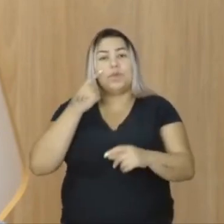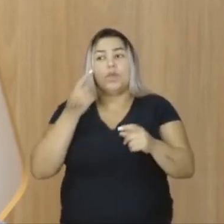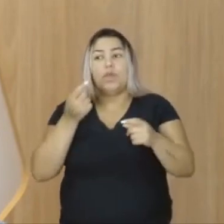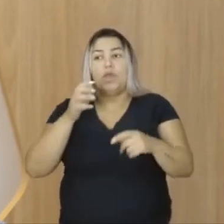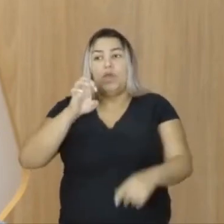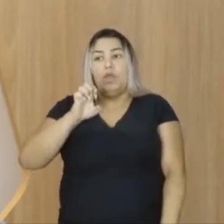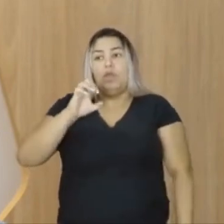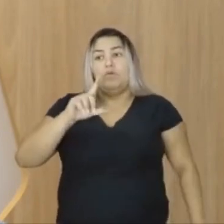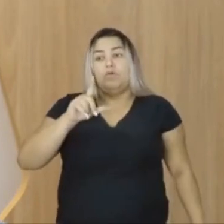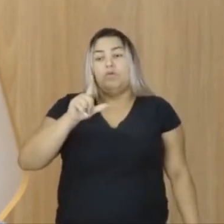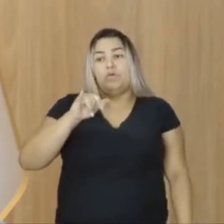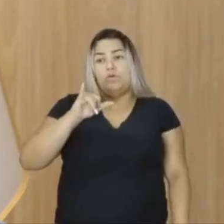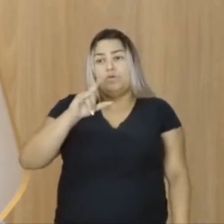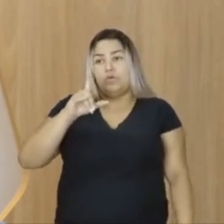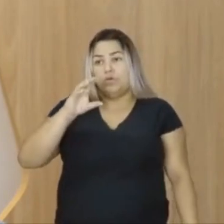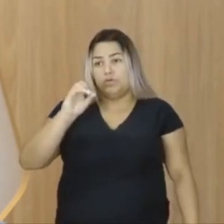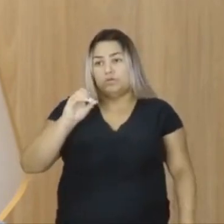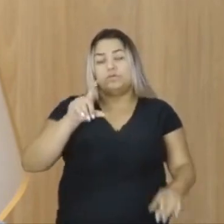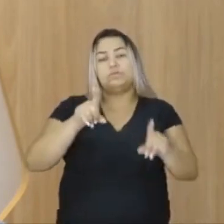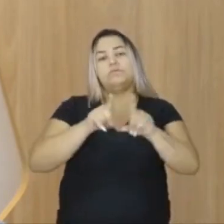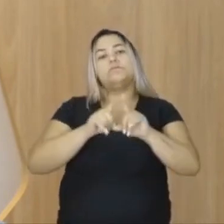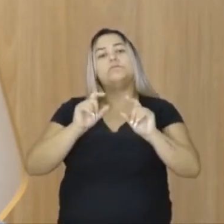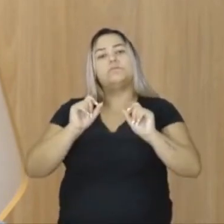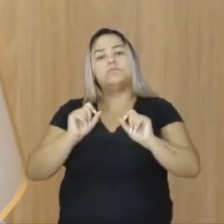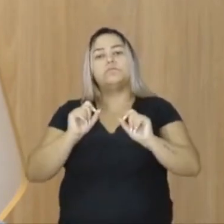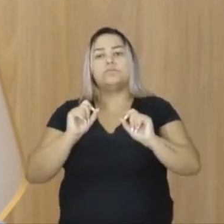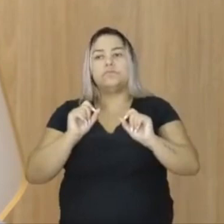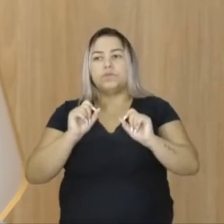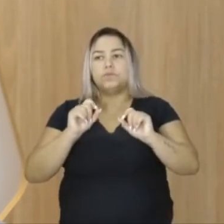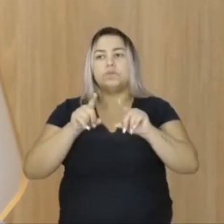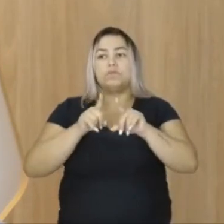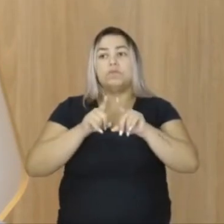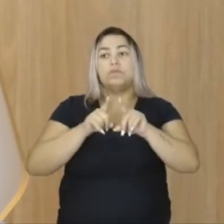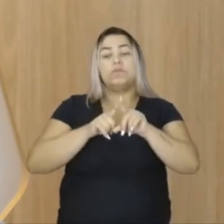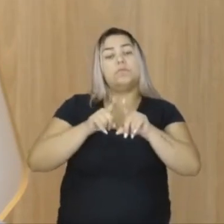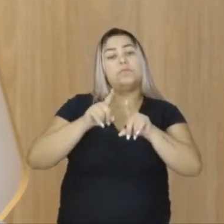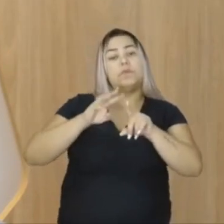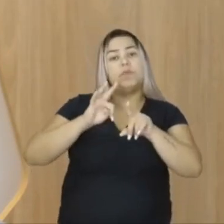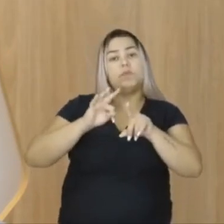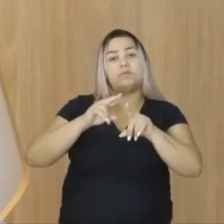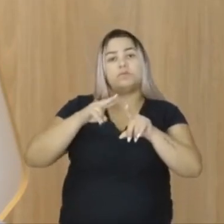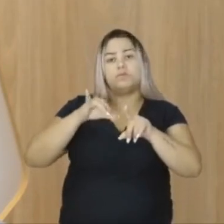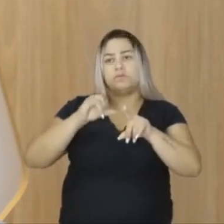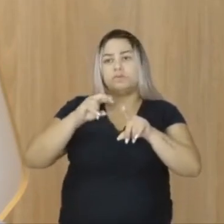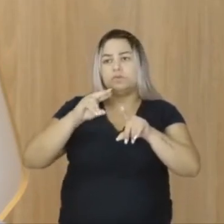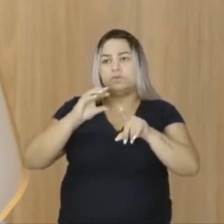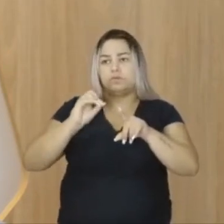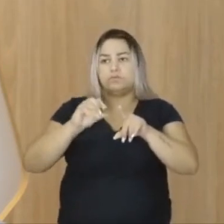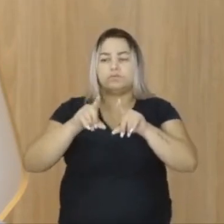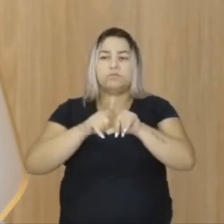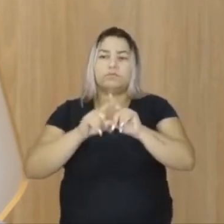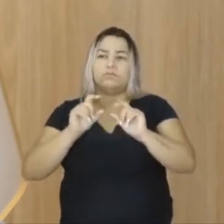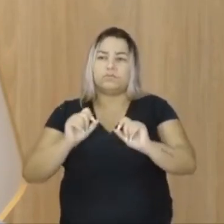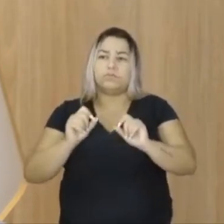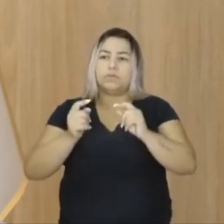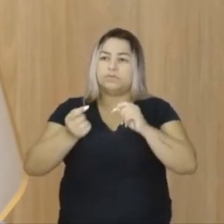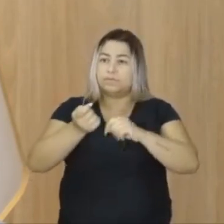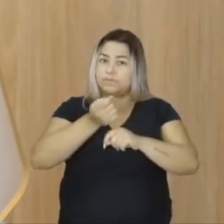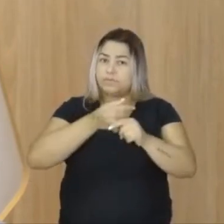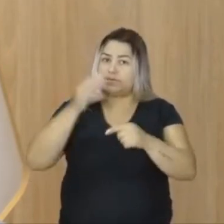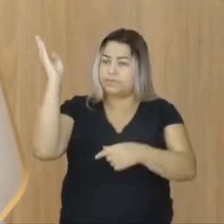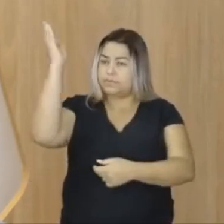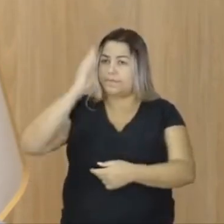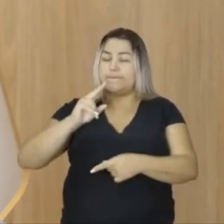ecológico. Então, a reforma, ela dialogou com a transição da matriz econômica brasileira, porque nós temos que